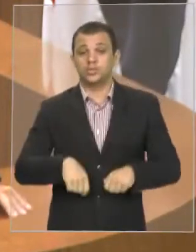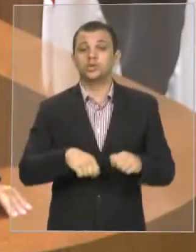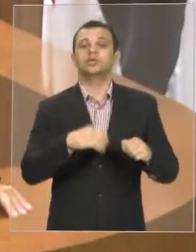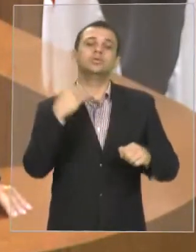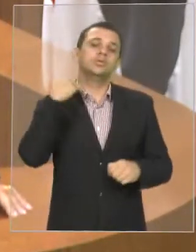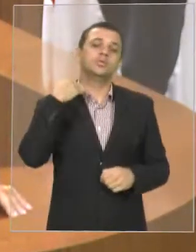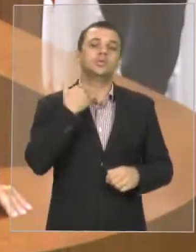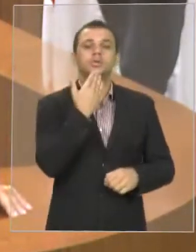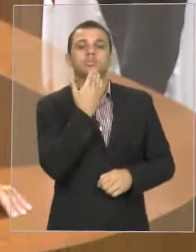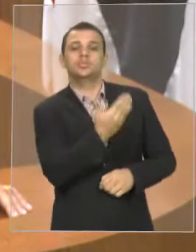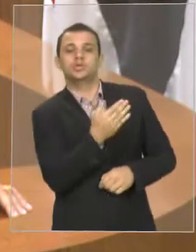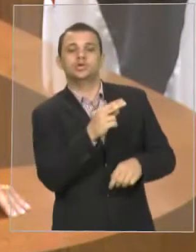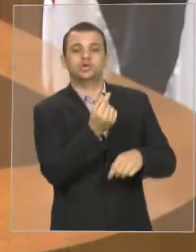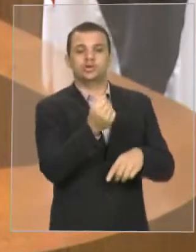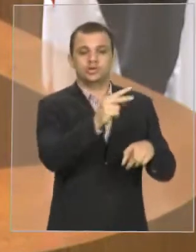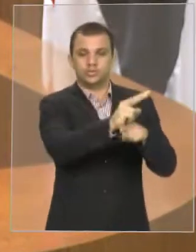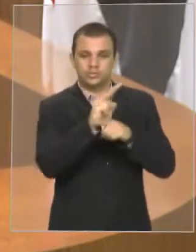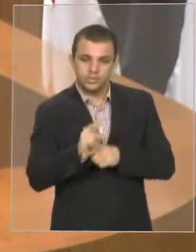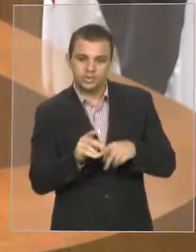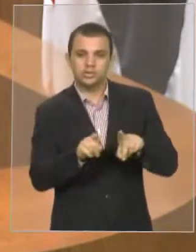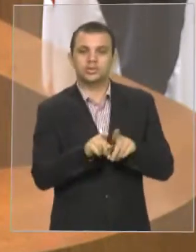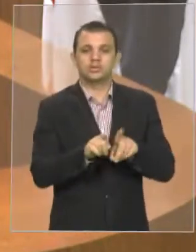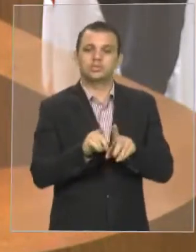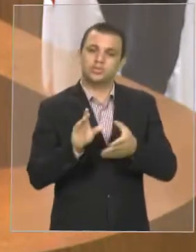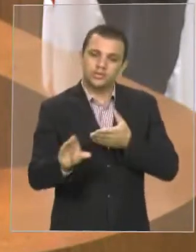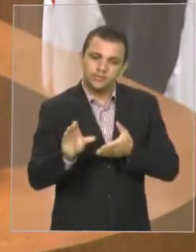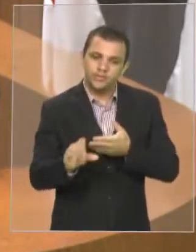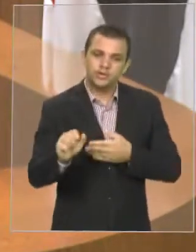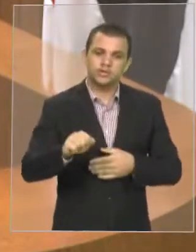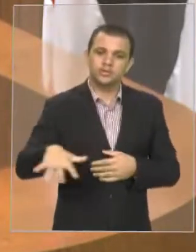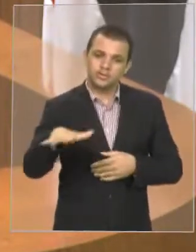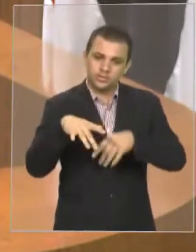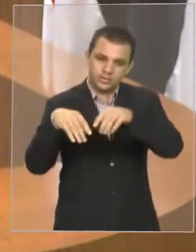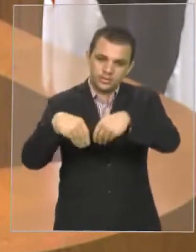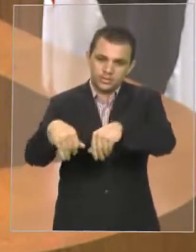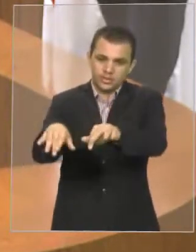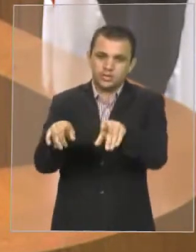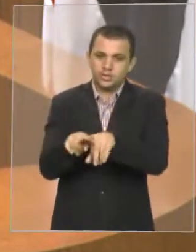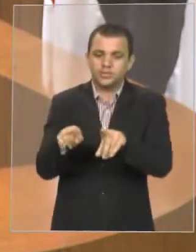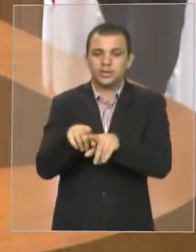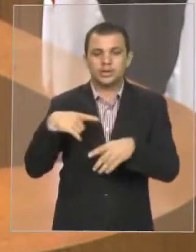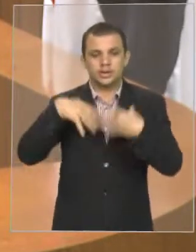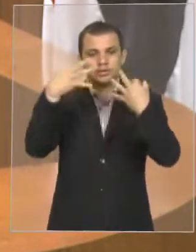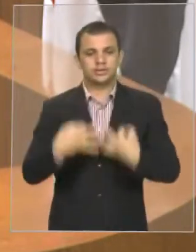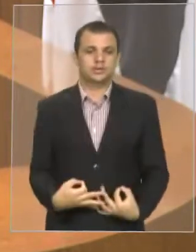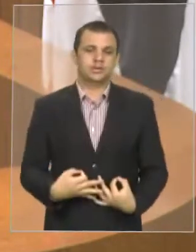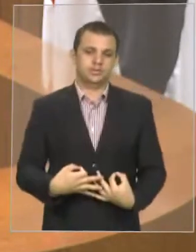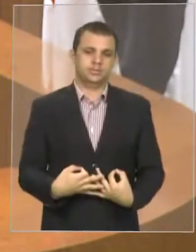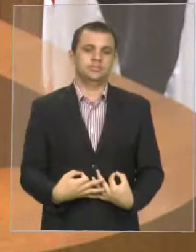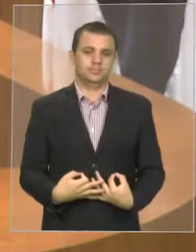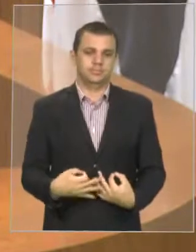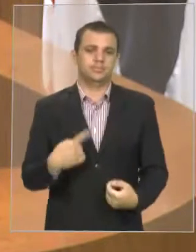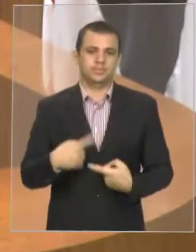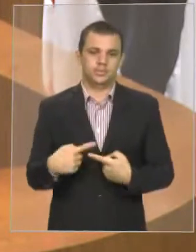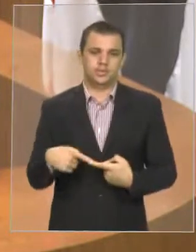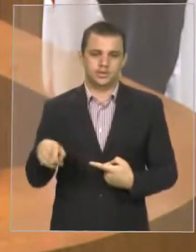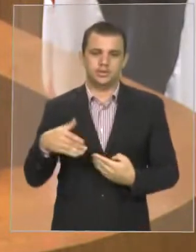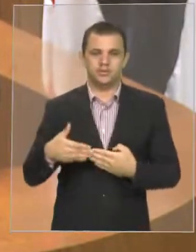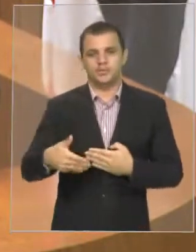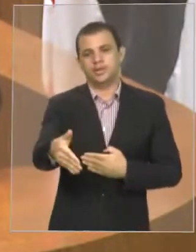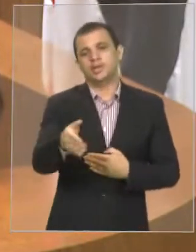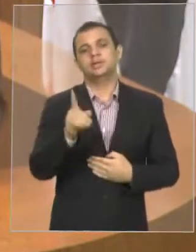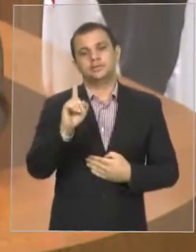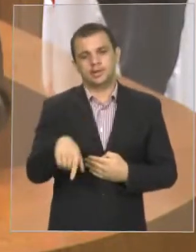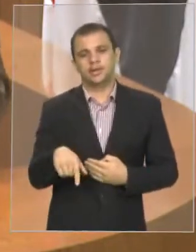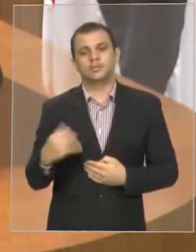fato, os seus investimentos, e assim ter a garantia, né, daquele condicionante tão essencial para a agricultura no nosso